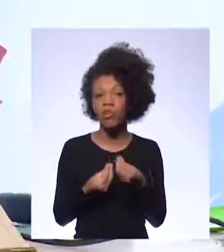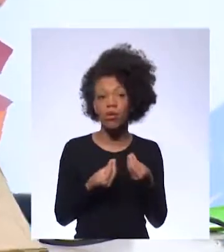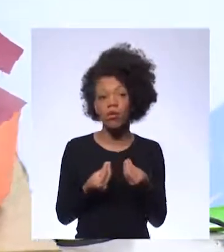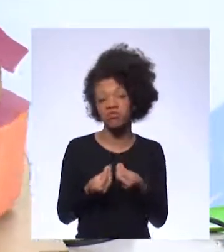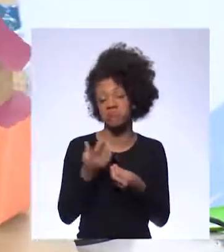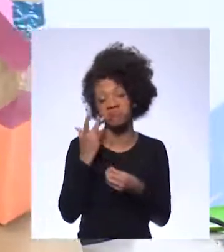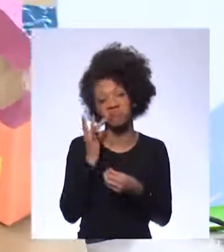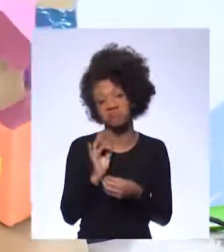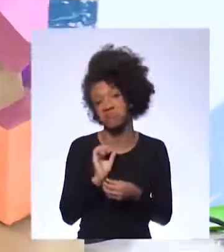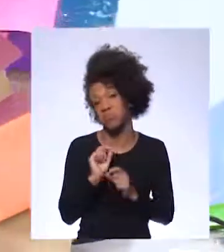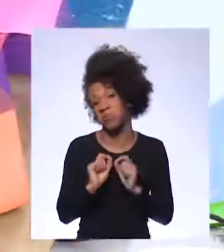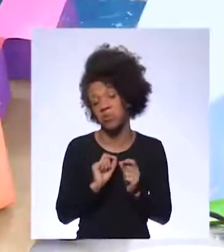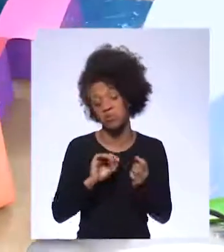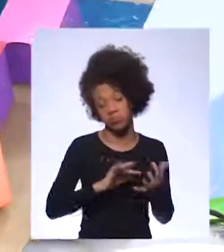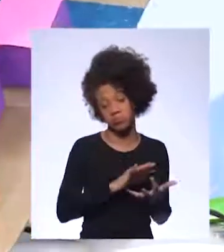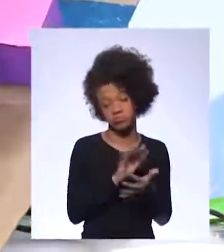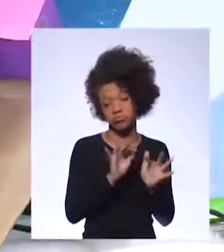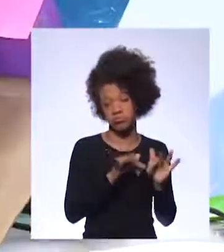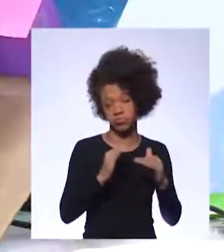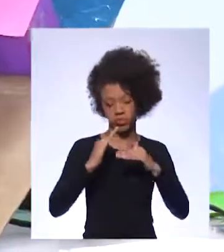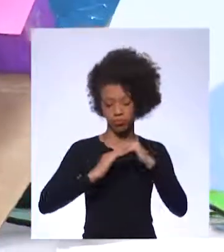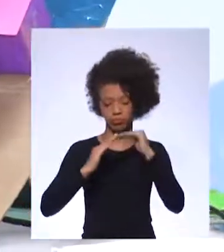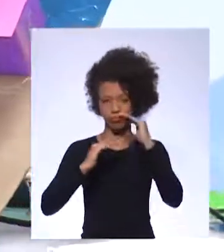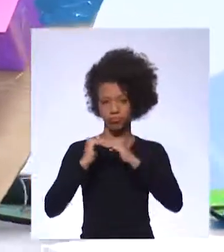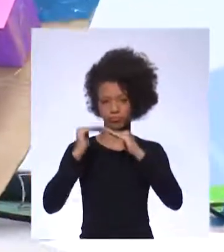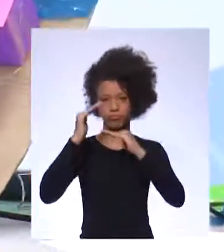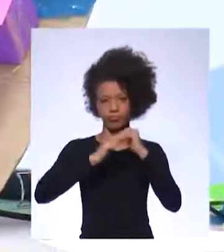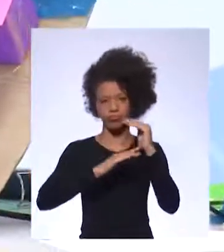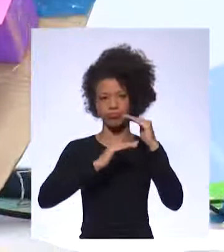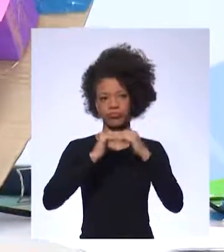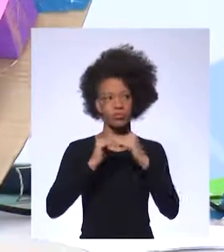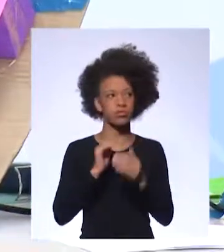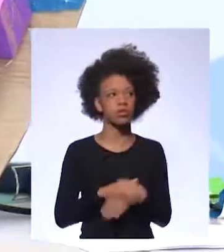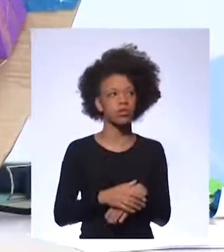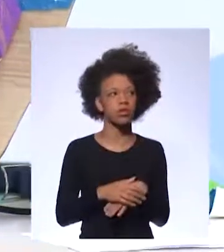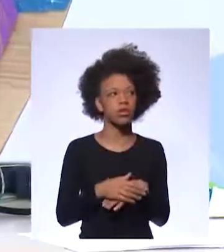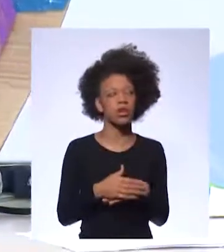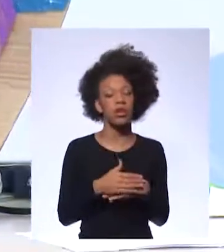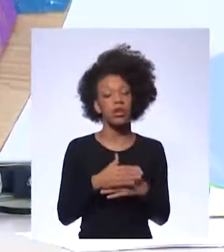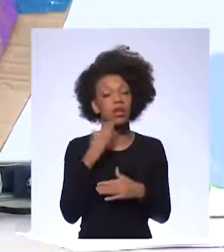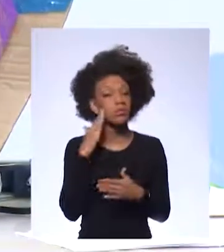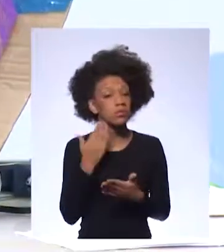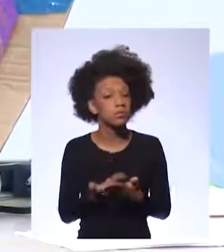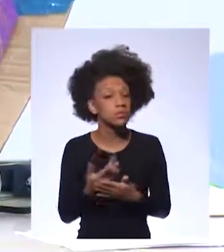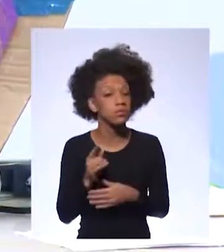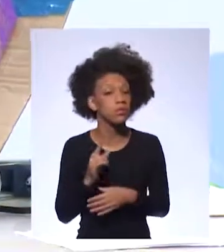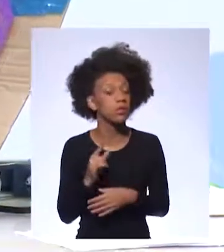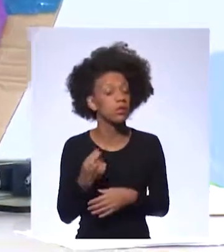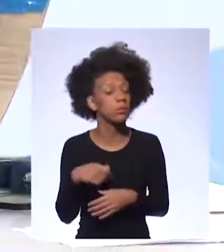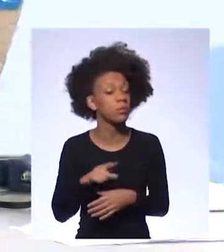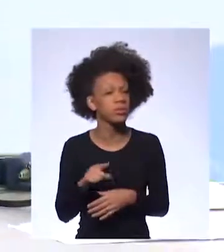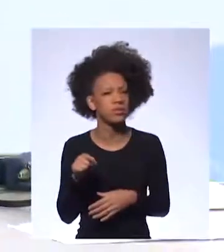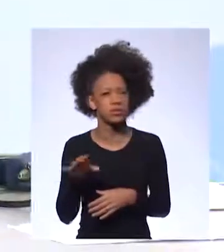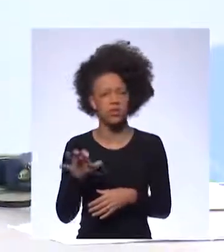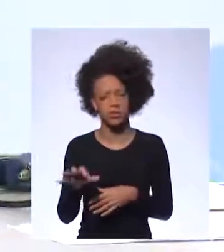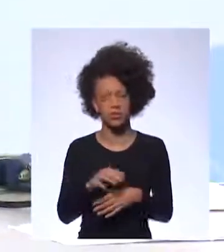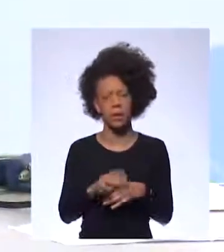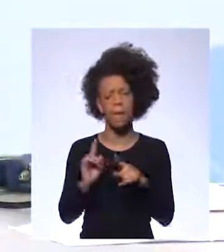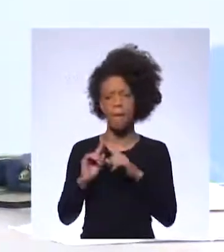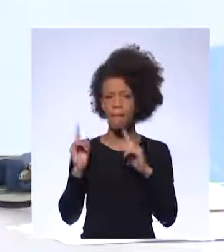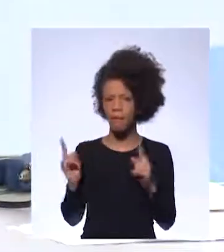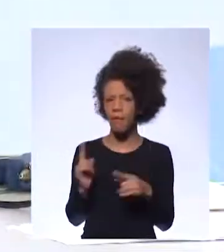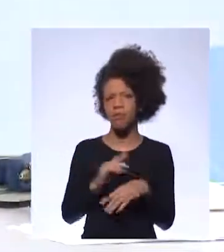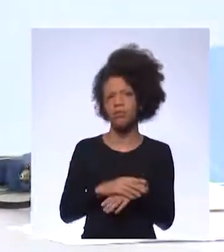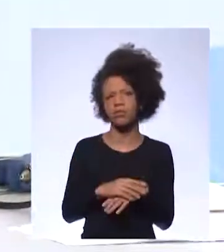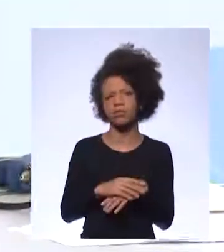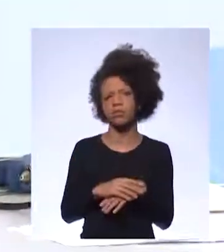telhado do mundo medieval esse aqui eu até fiz tipo casinha mas eu não devia ser assim né Por eu acho que não era assim mas